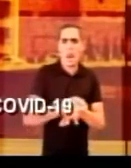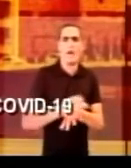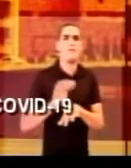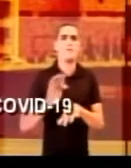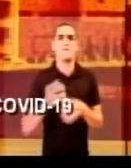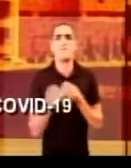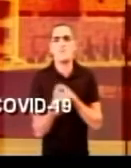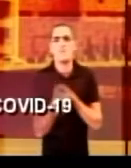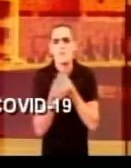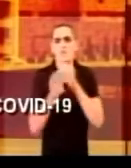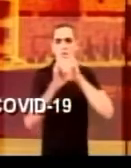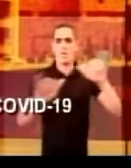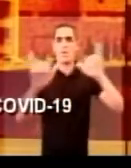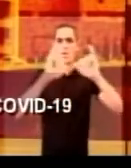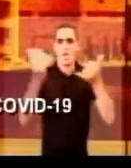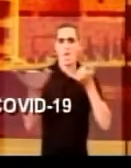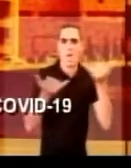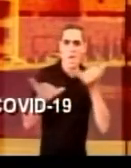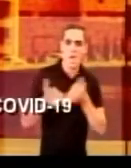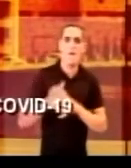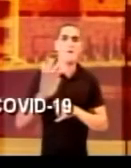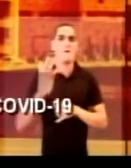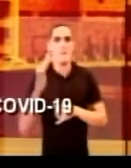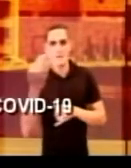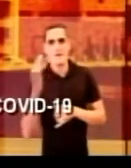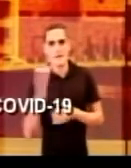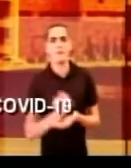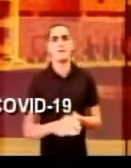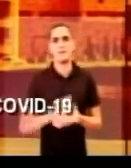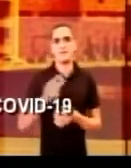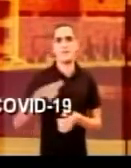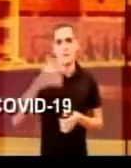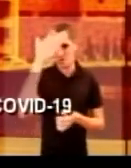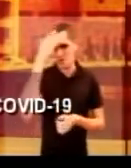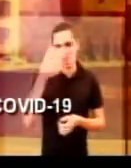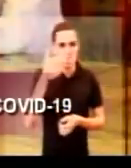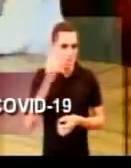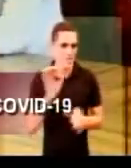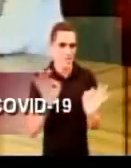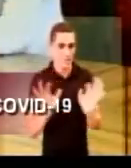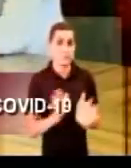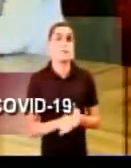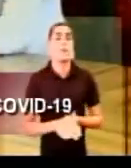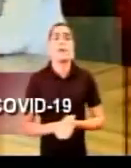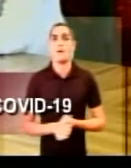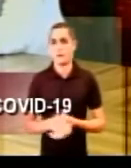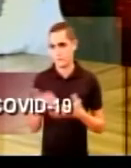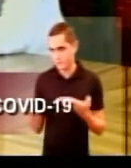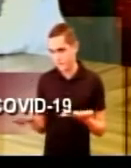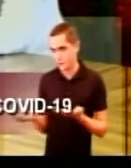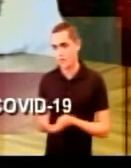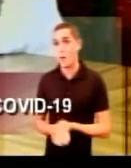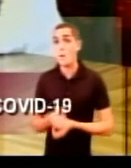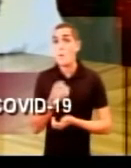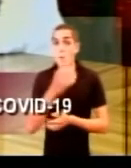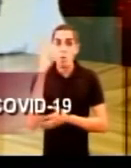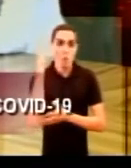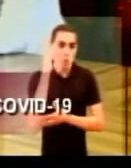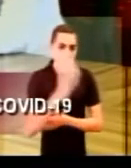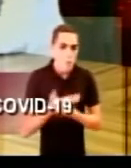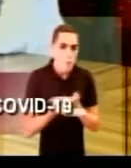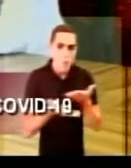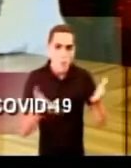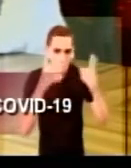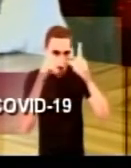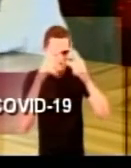não conseguem entender esses dados. Maurício, por favor. Boa tarde, doutor Aldenis, boa tarde, Michela, boa